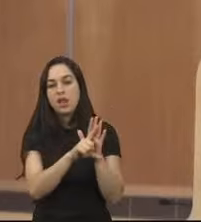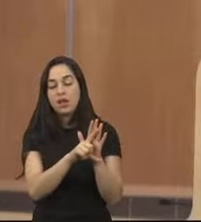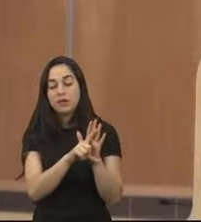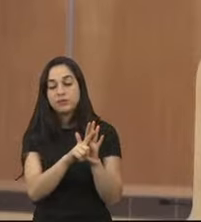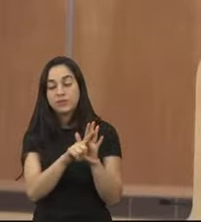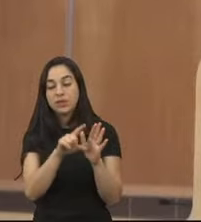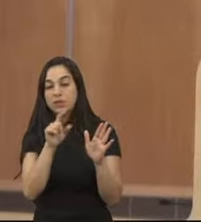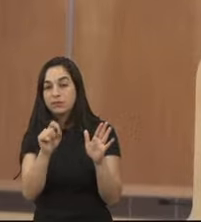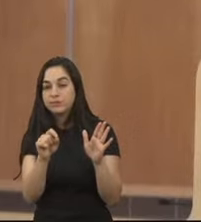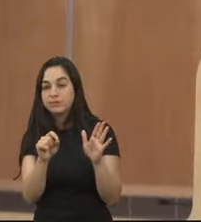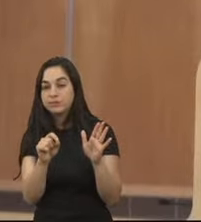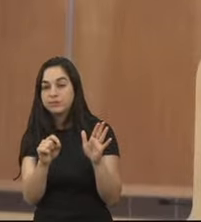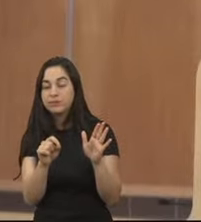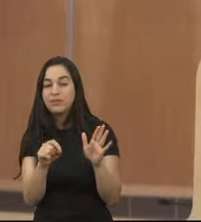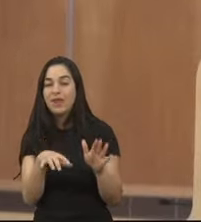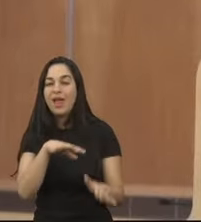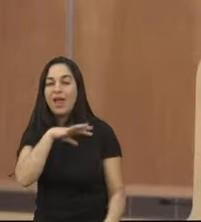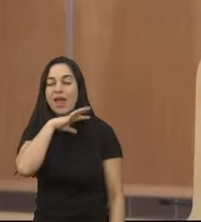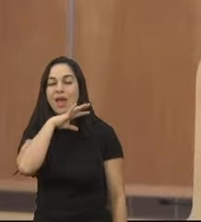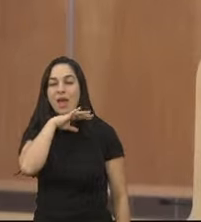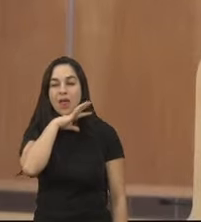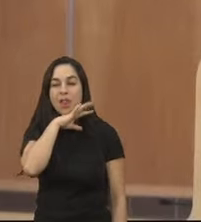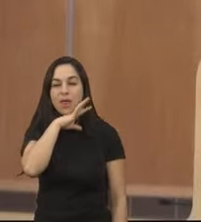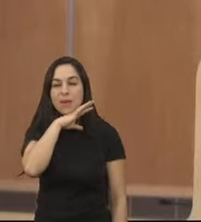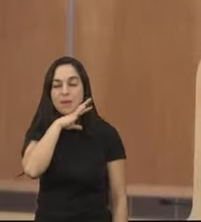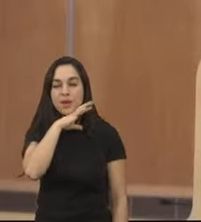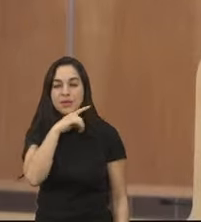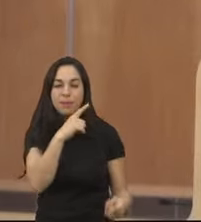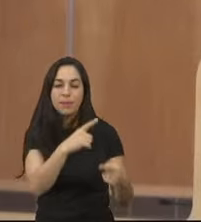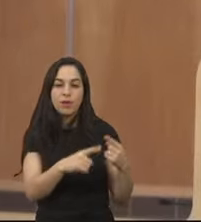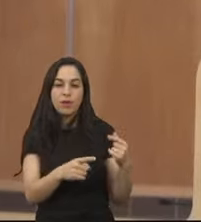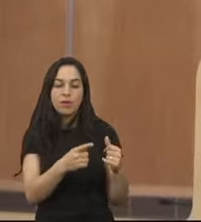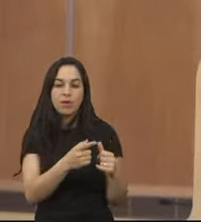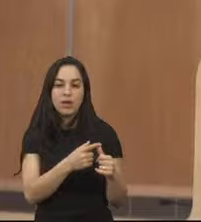pessoal, animais sujeitos à proibição: